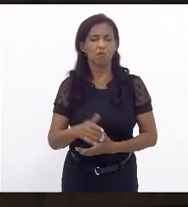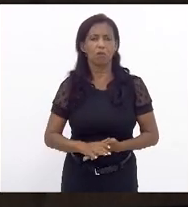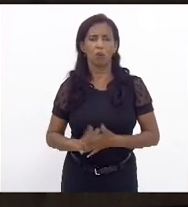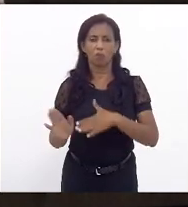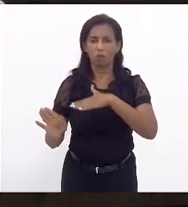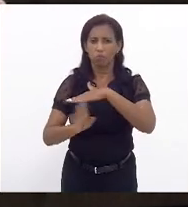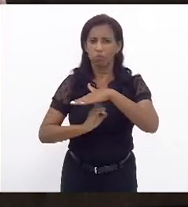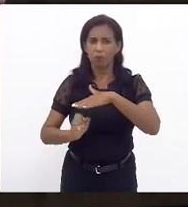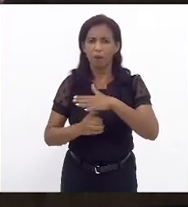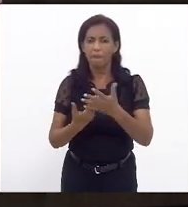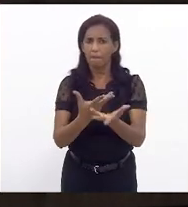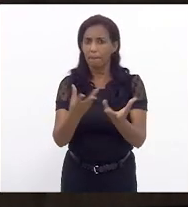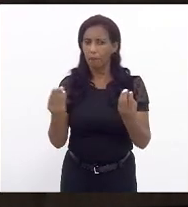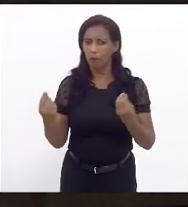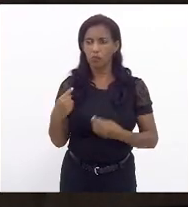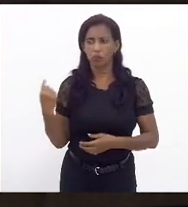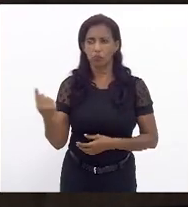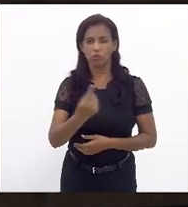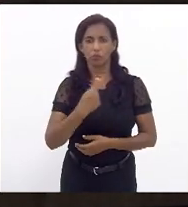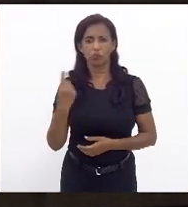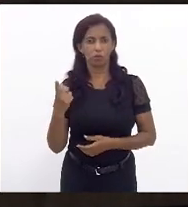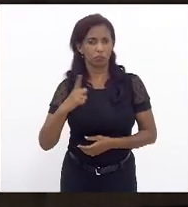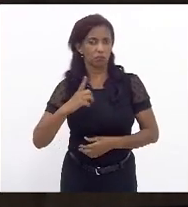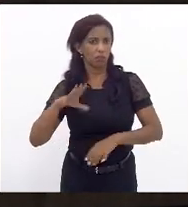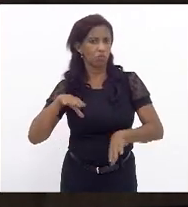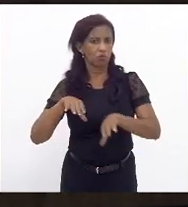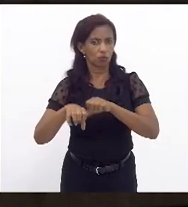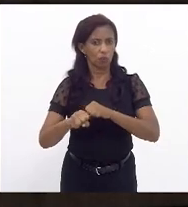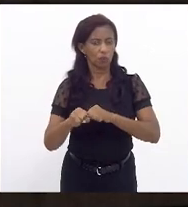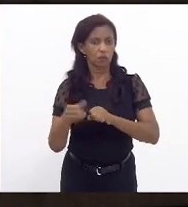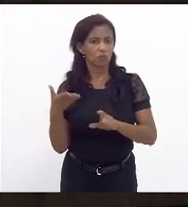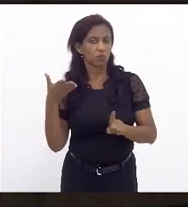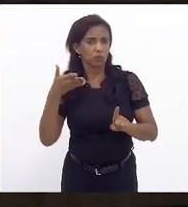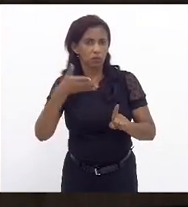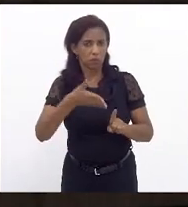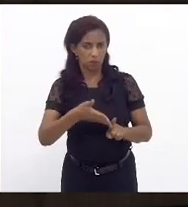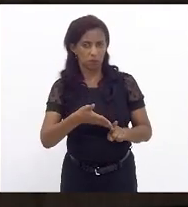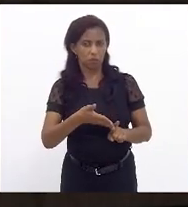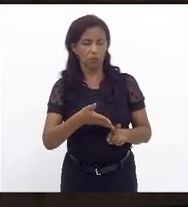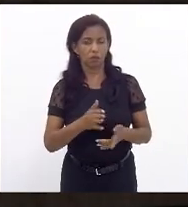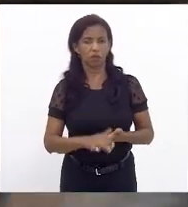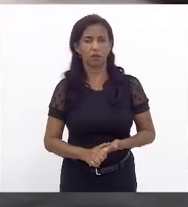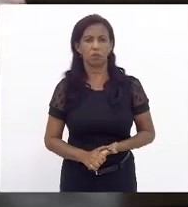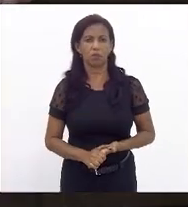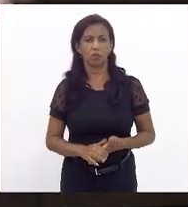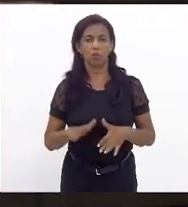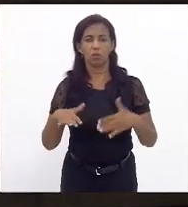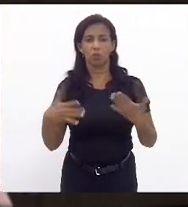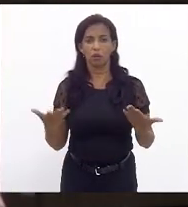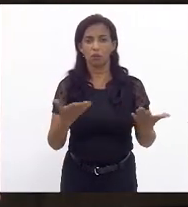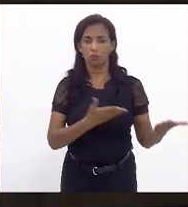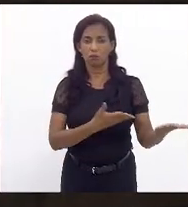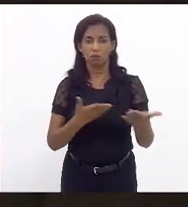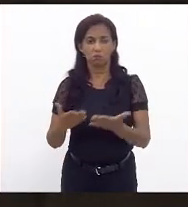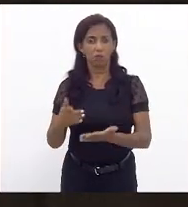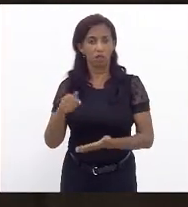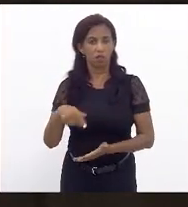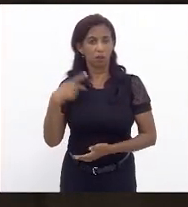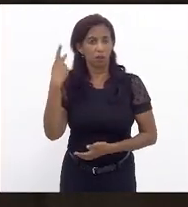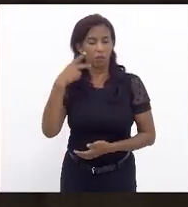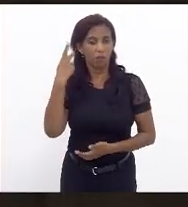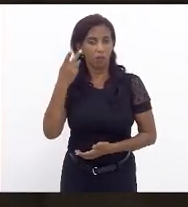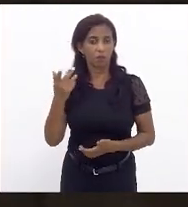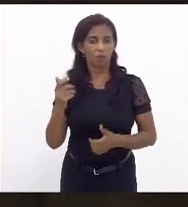Agenésia. Muitos de nós que temos competências específicas, quando nós somos trazidos aqui para o parlamento,